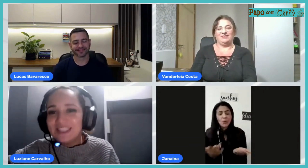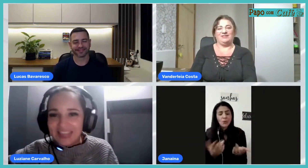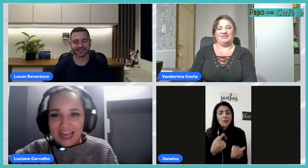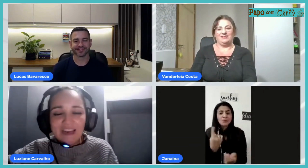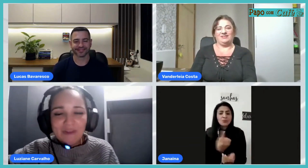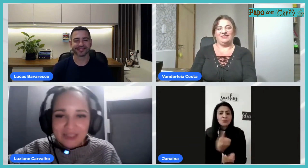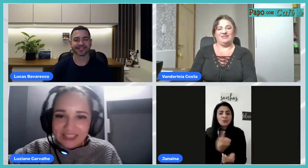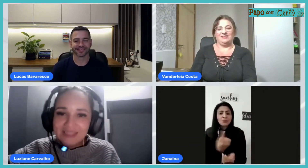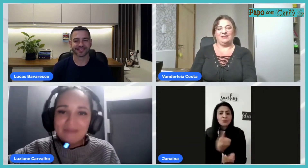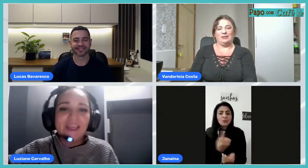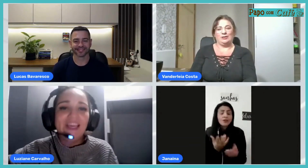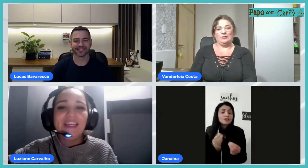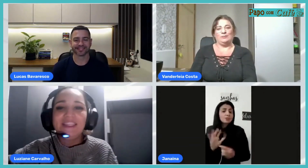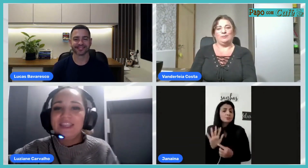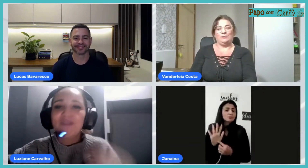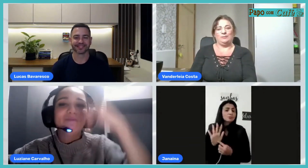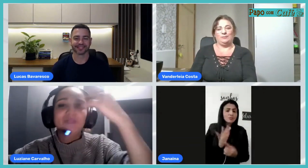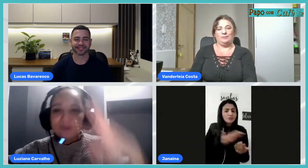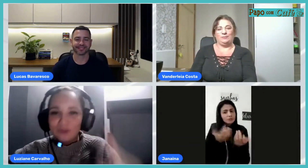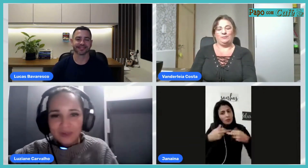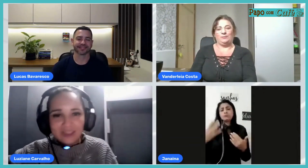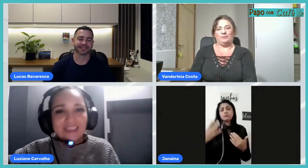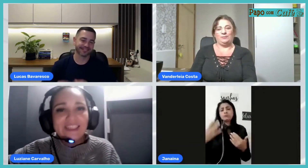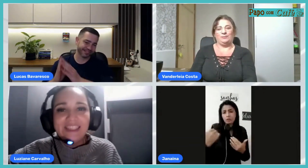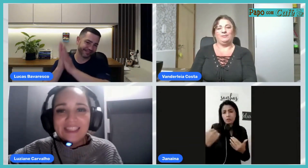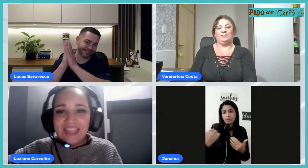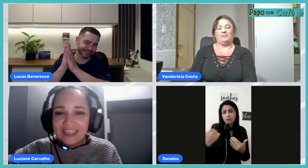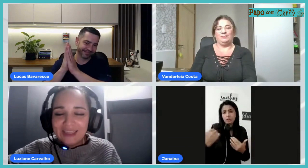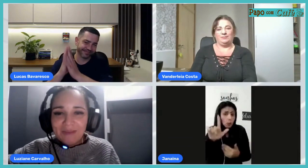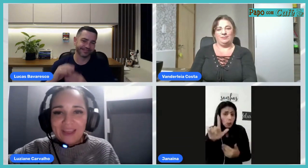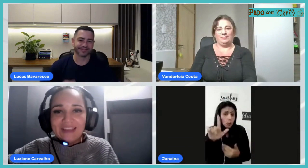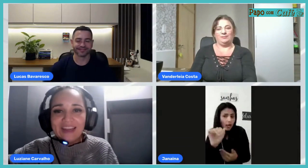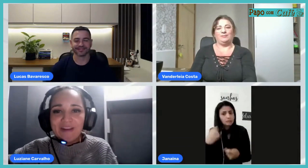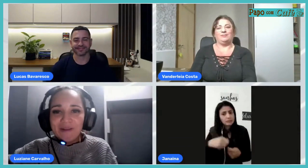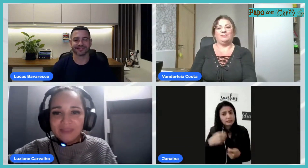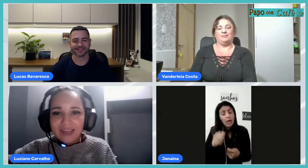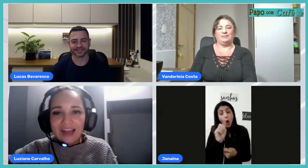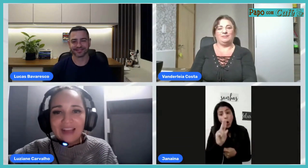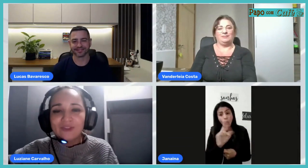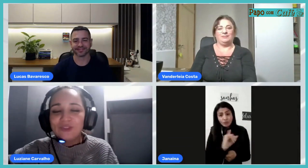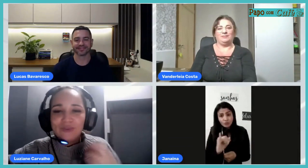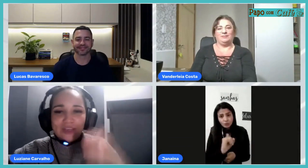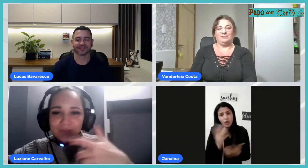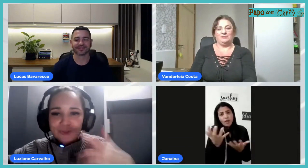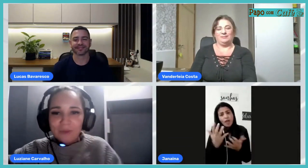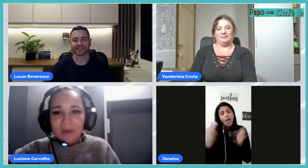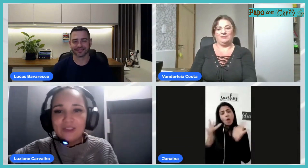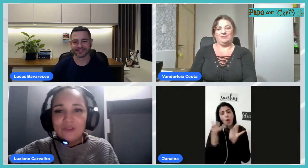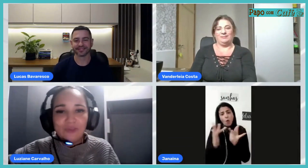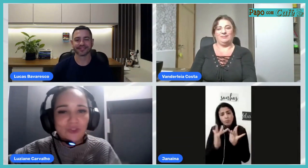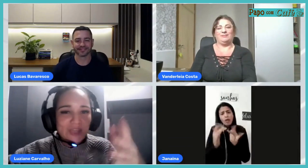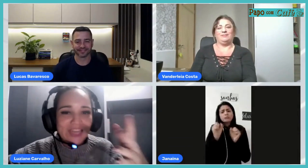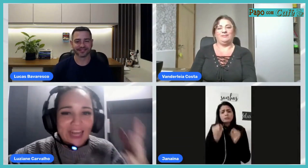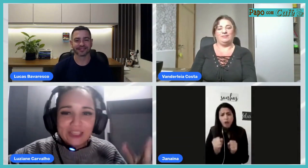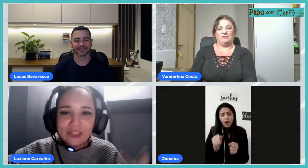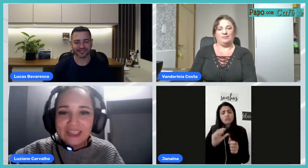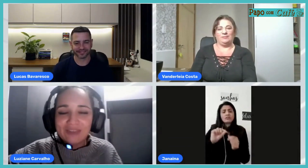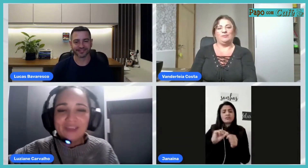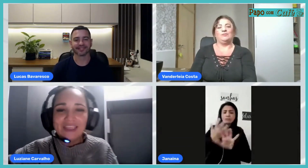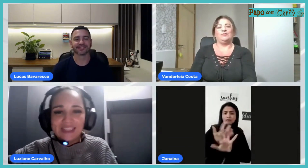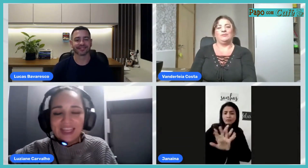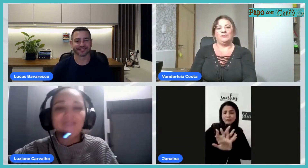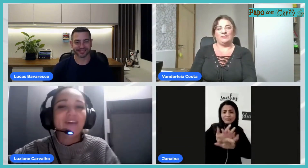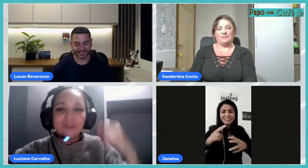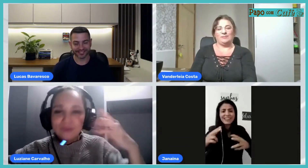Se precisar, Lucas também, se algum instrutor quiser também entrar em contato, a gente faz uma chamada de vídeo que nem a